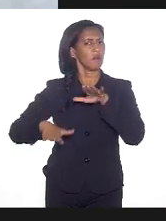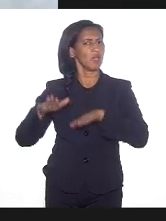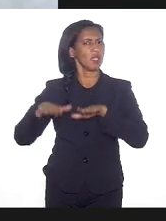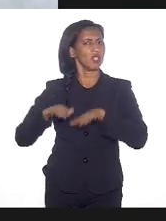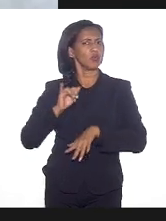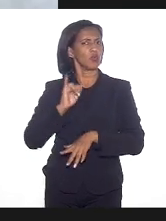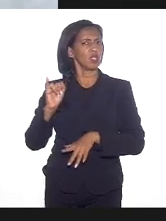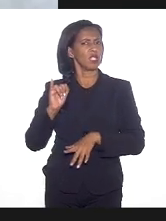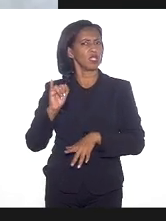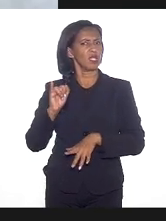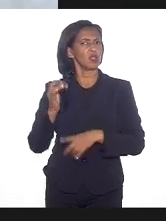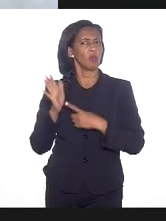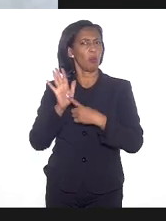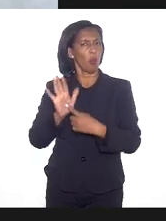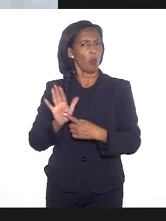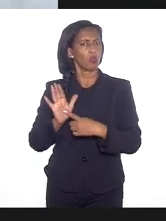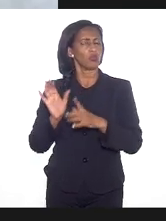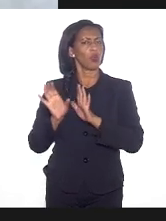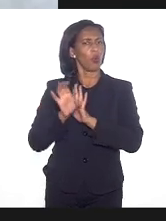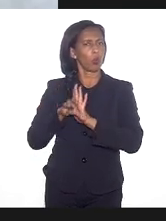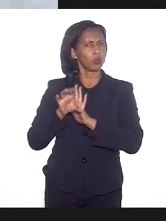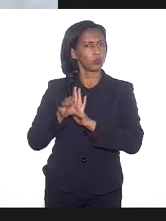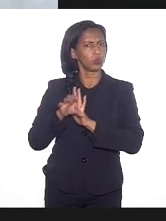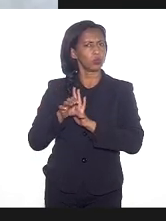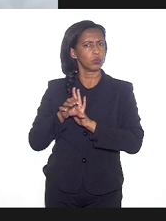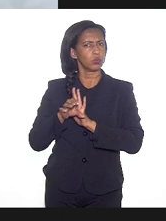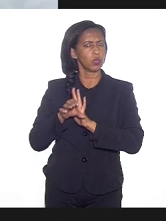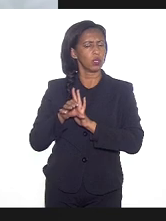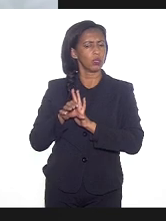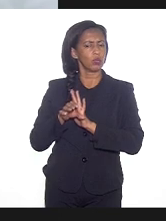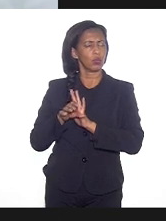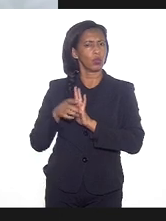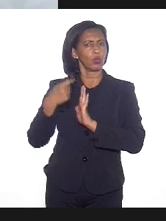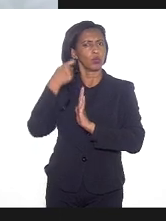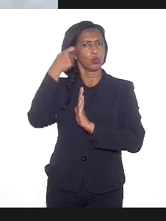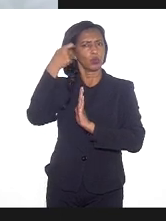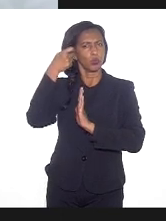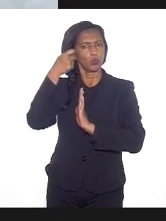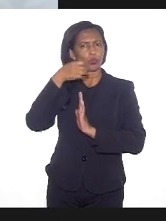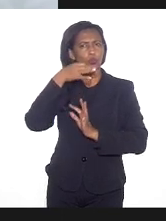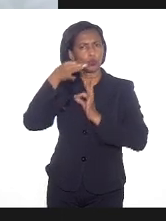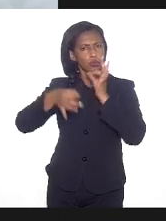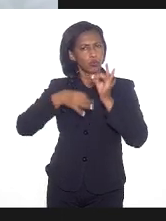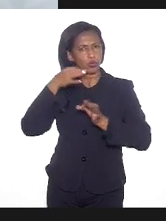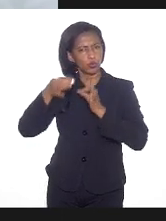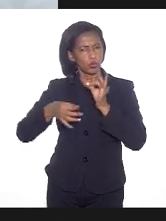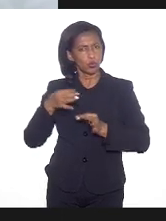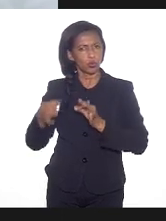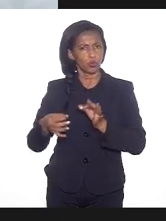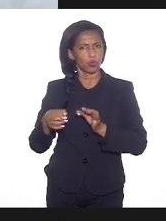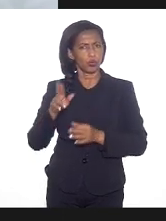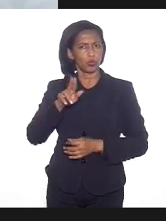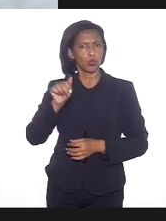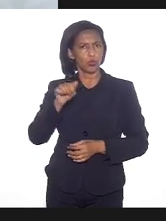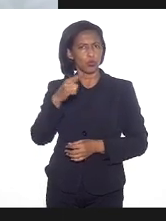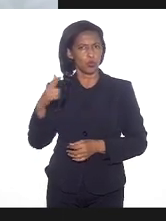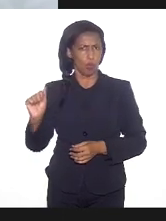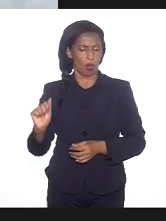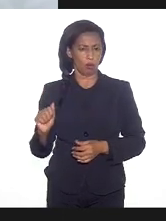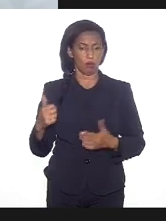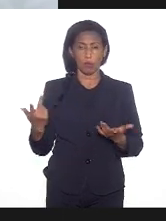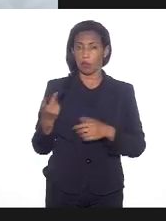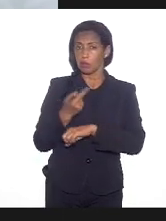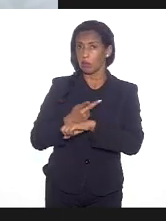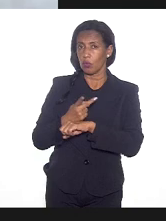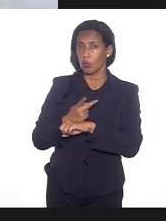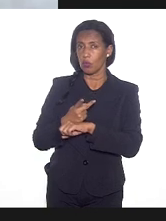isso refute conceitos reiteradamente adotados no discurso previdenciário usual. Não se buscou nada diferente